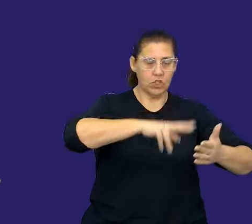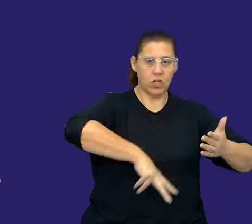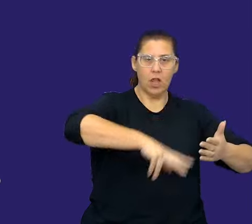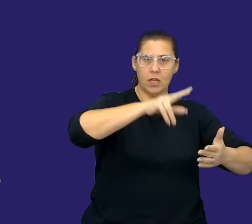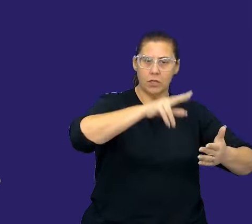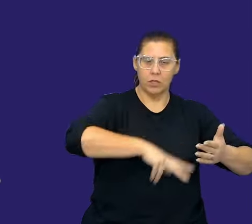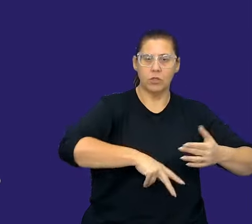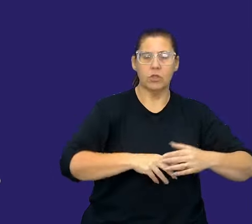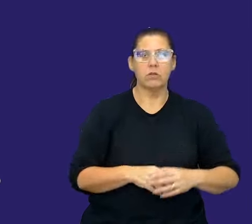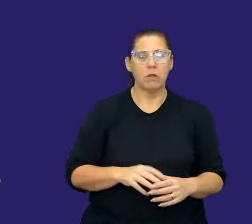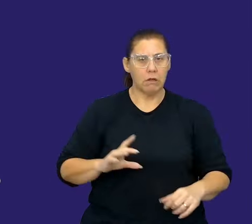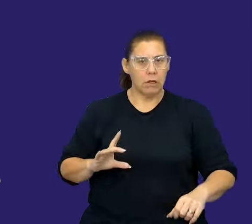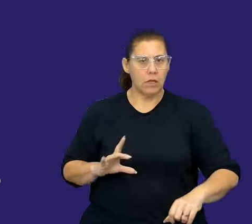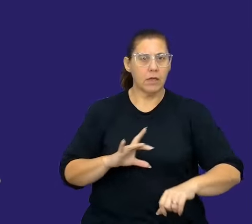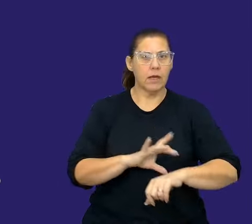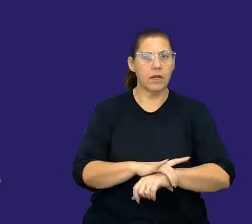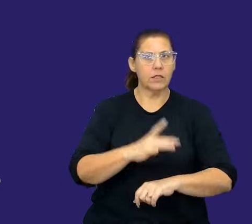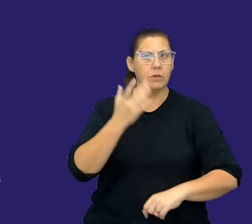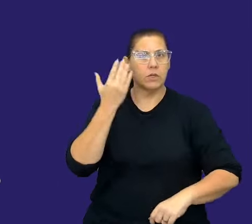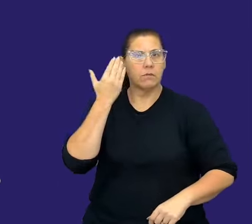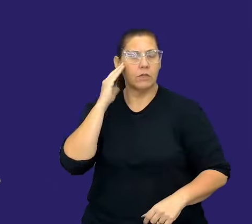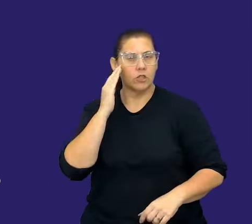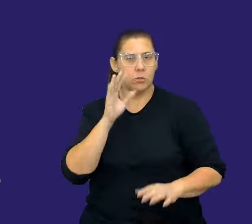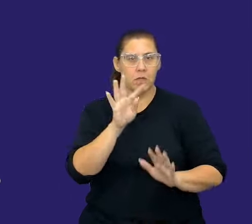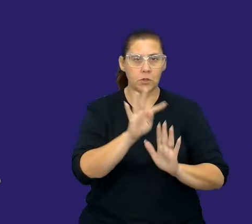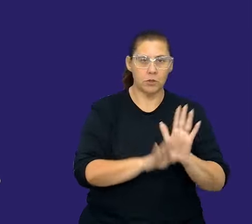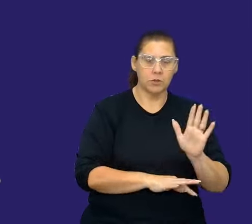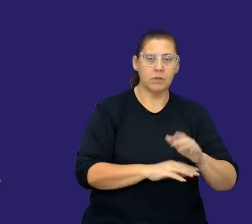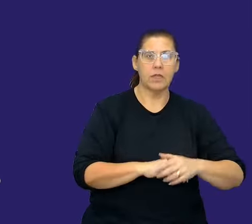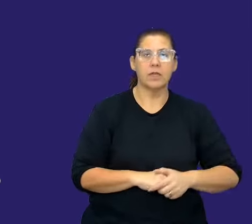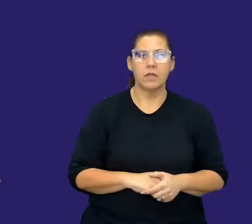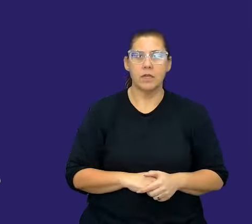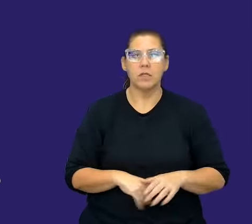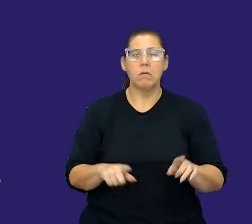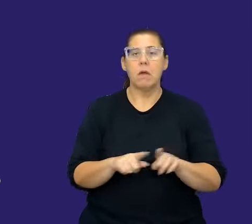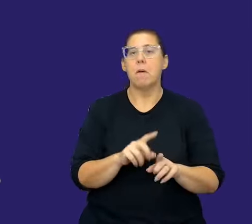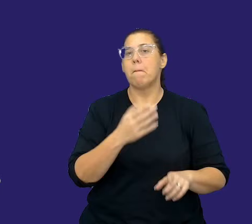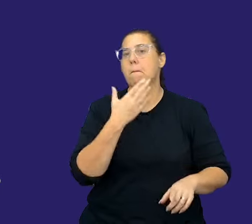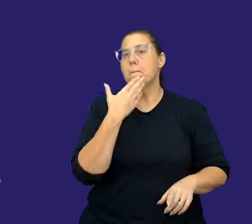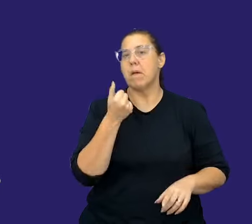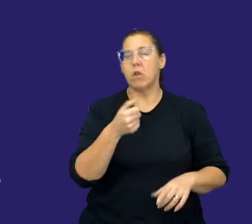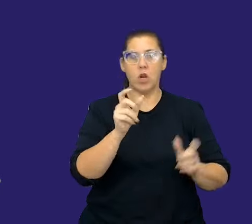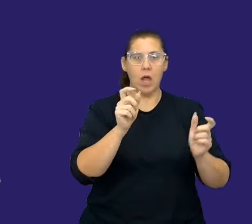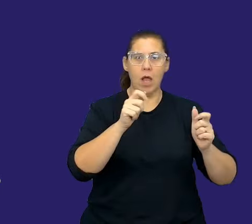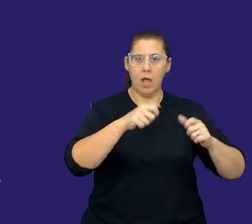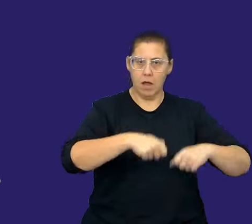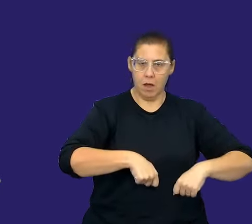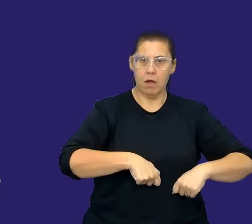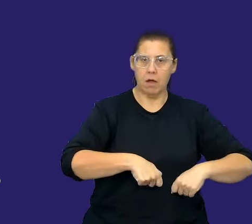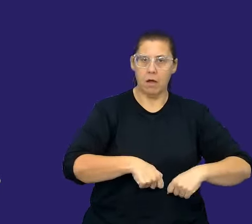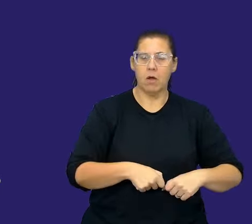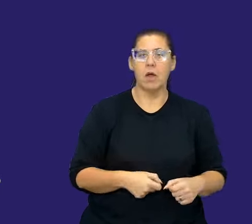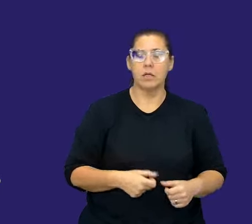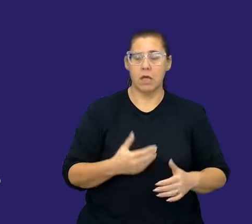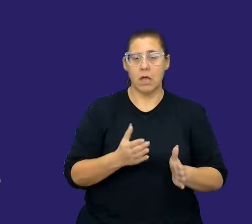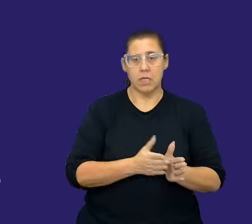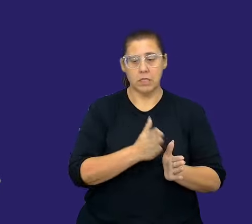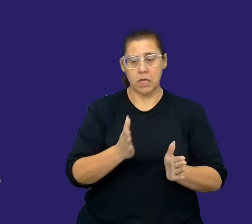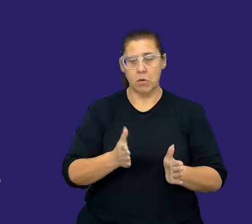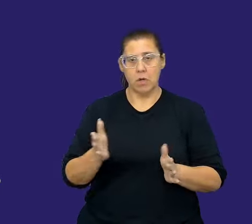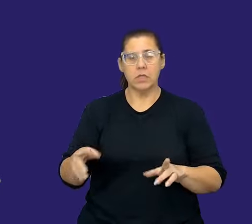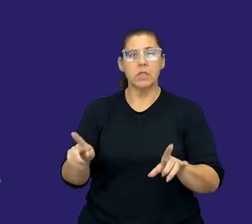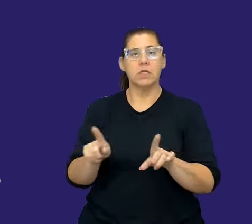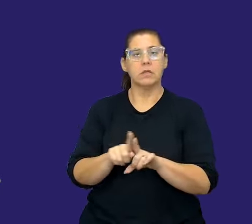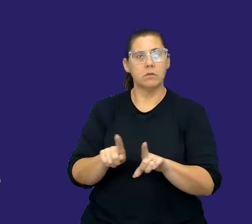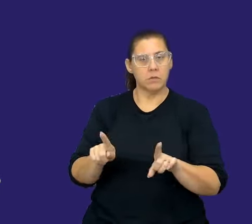leitoras que garantam a compreensão dos textos. Além de aprimorar a capacidade leitora, esta sequência